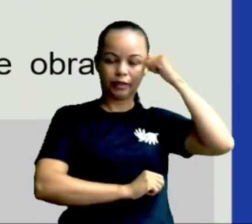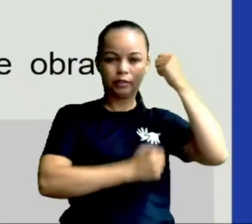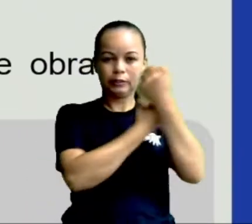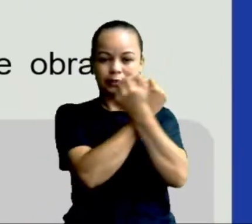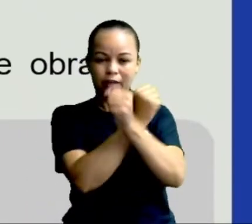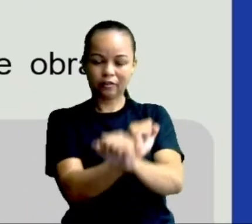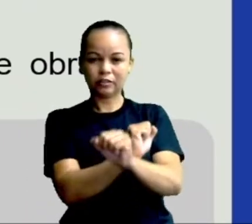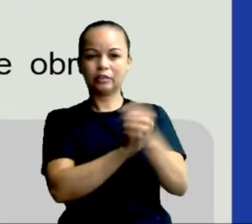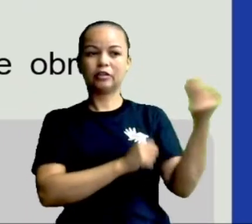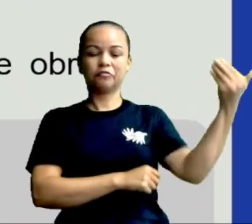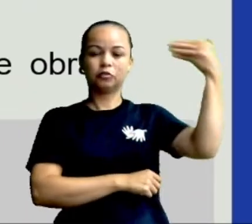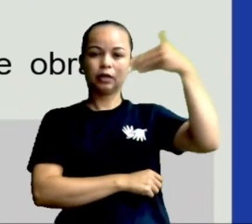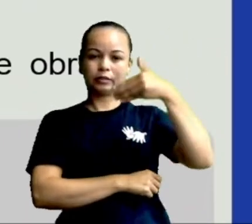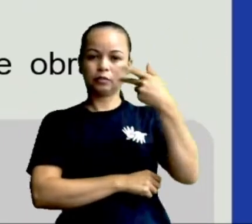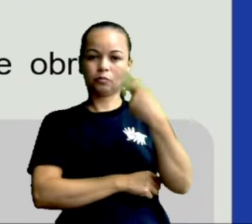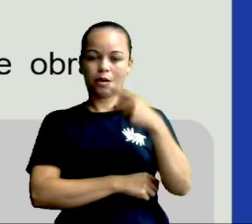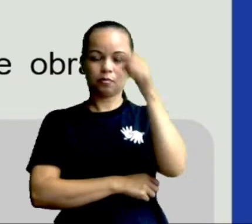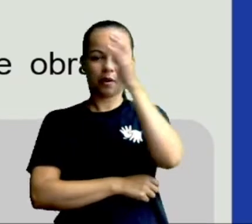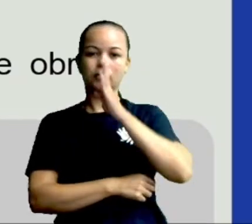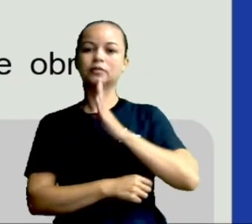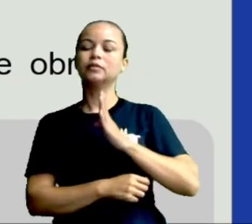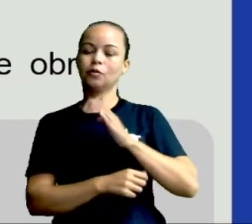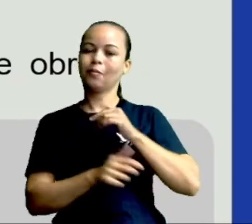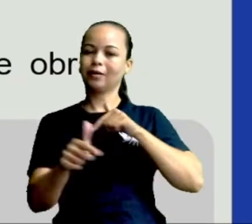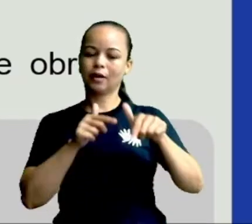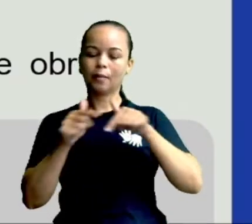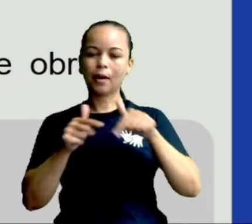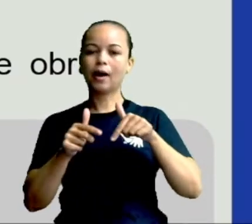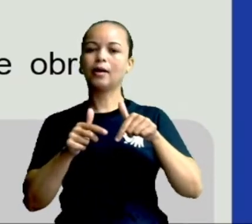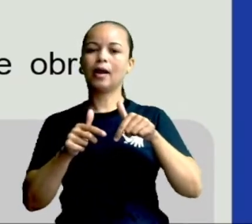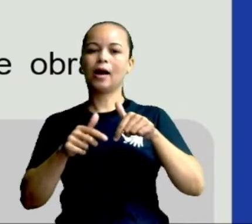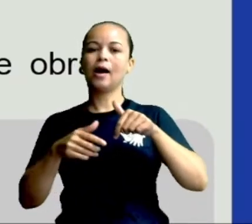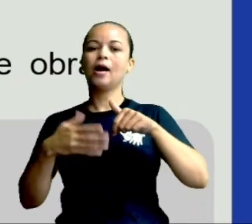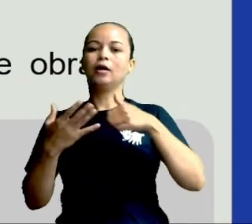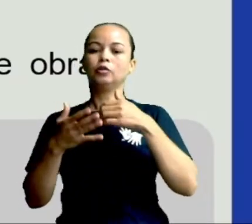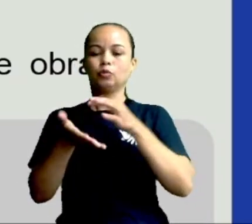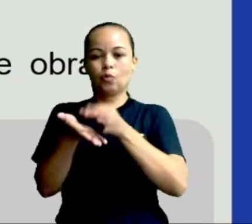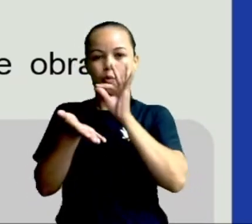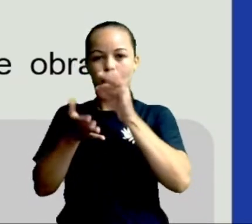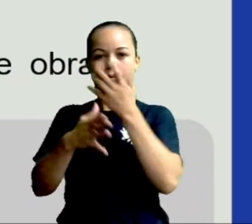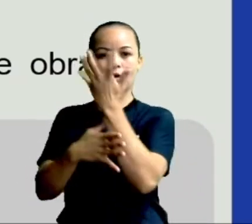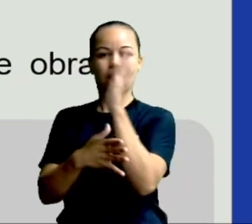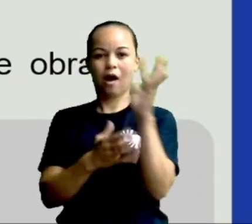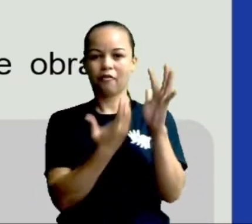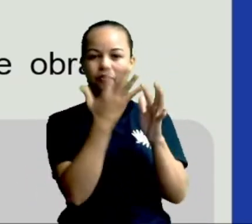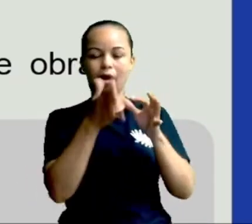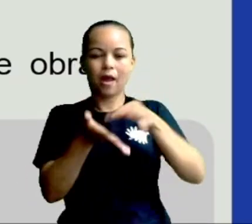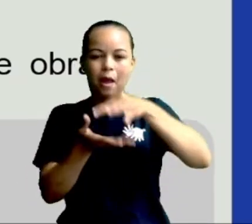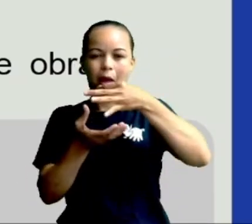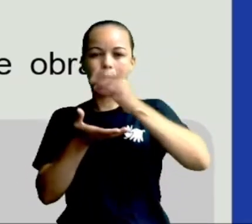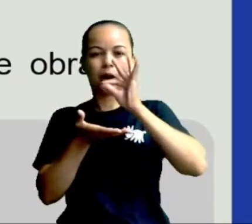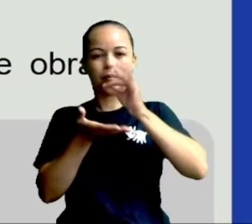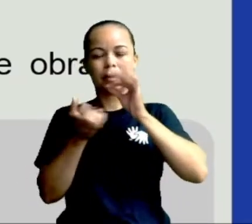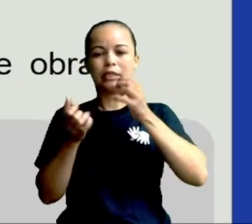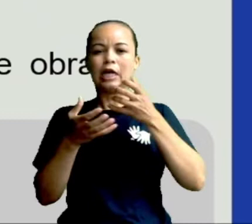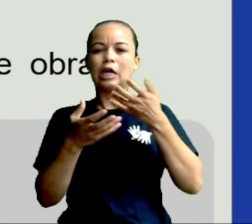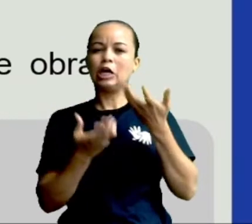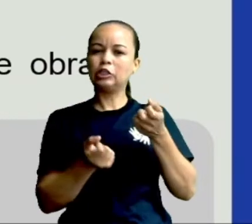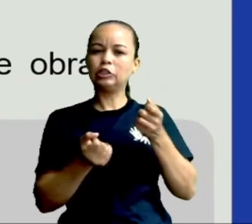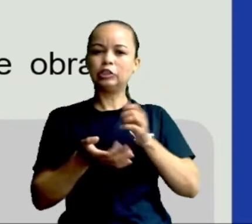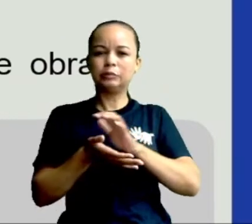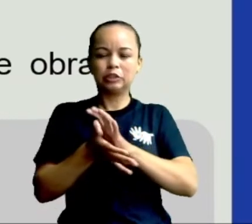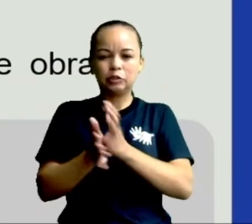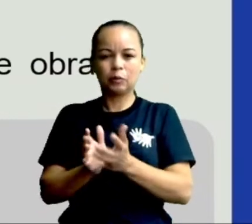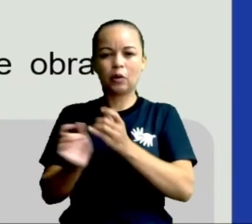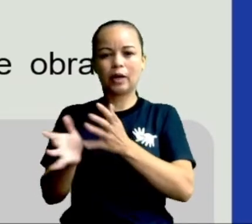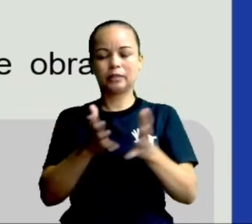que foram trazidos para o Brasil não é para trabalhar nas lavouras de café em regime de exploração que a